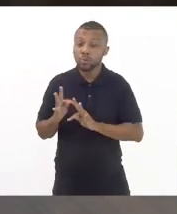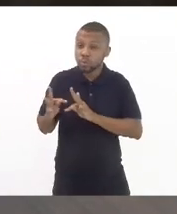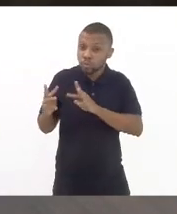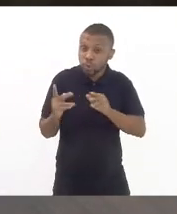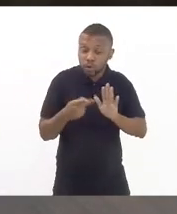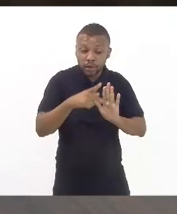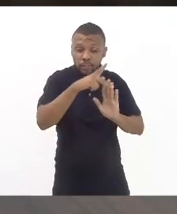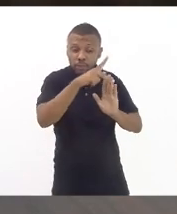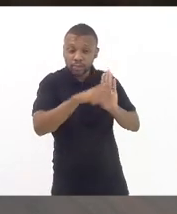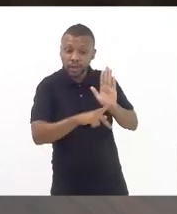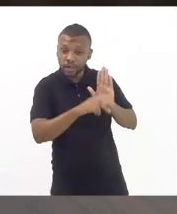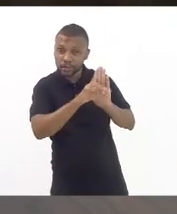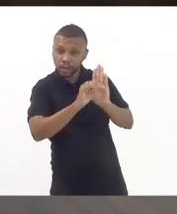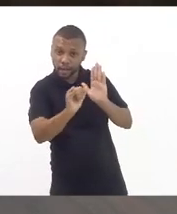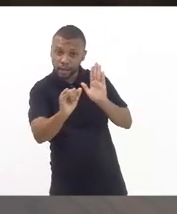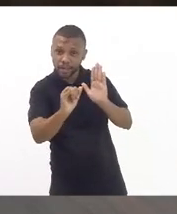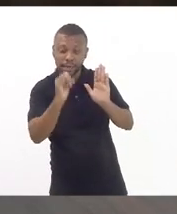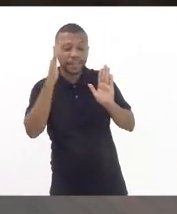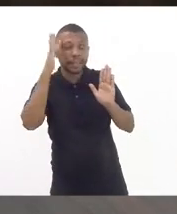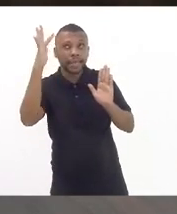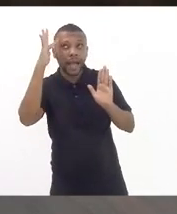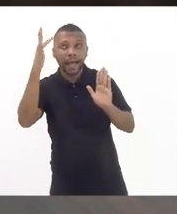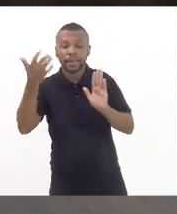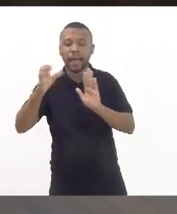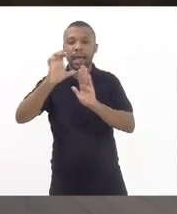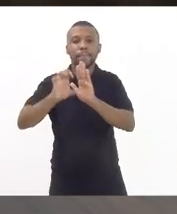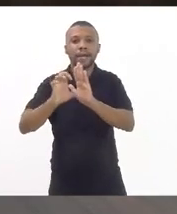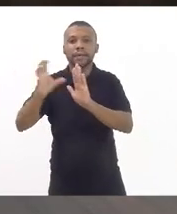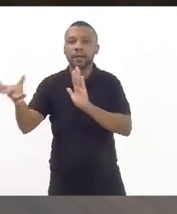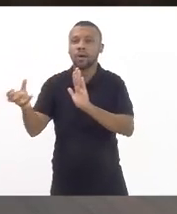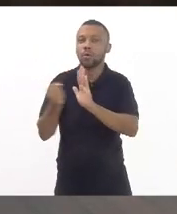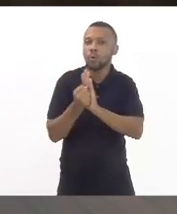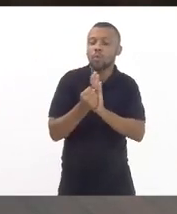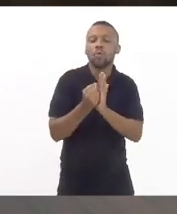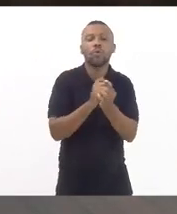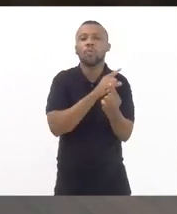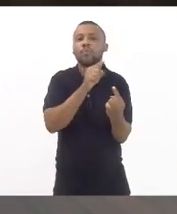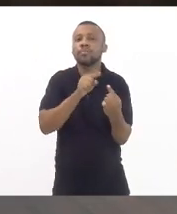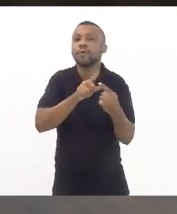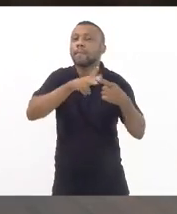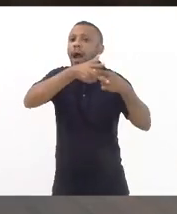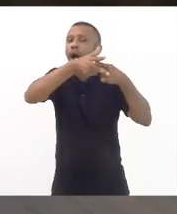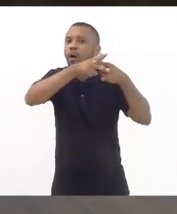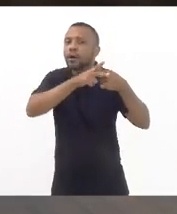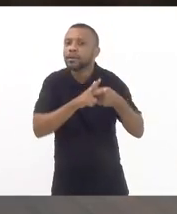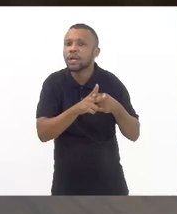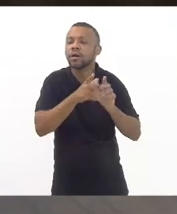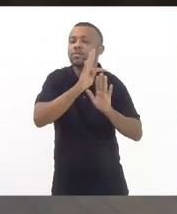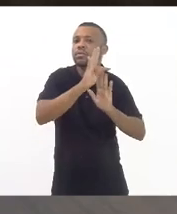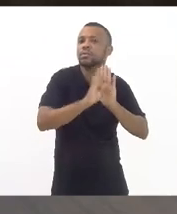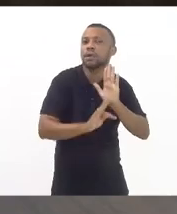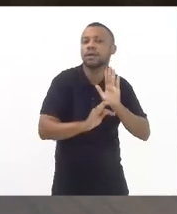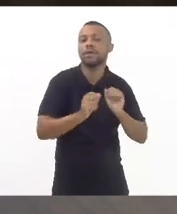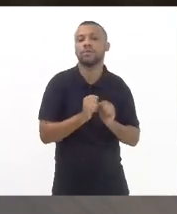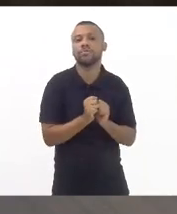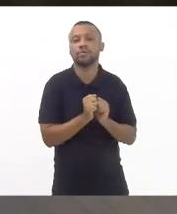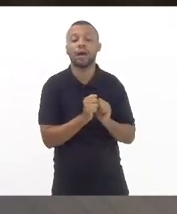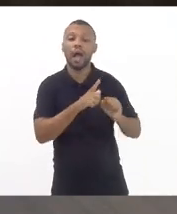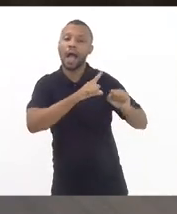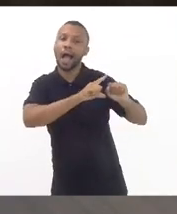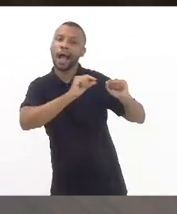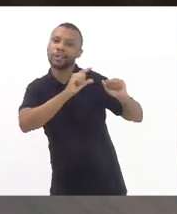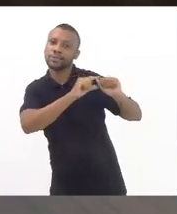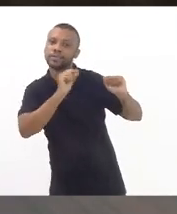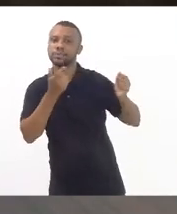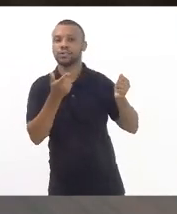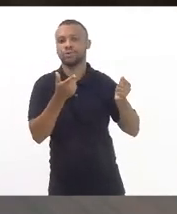receber emendas, todos em tese, quer seja emendas de correção de texto, de número de artigo, de valor,